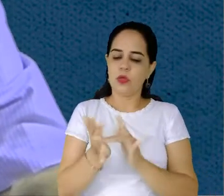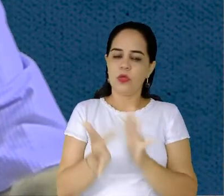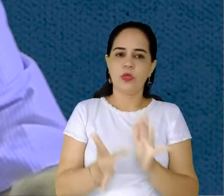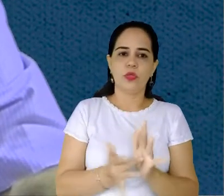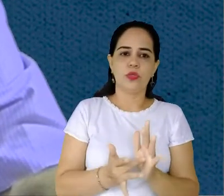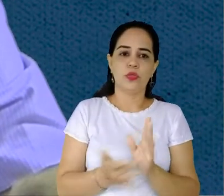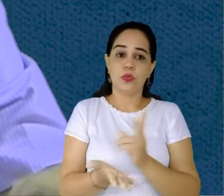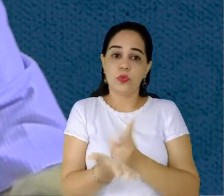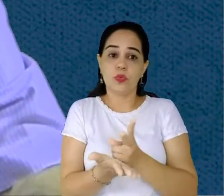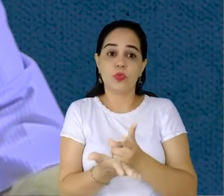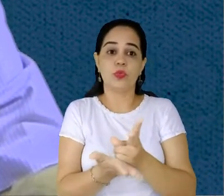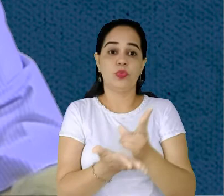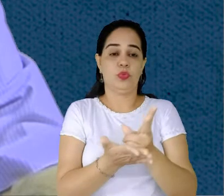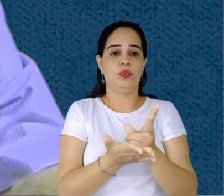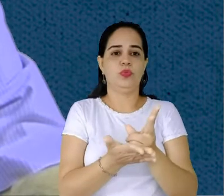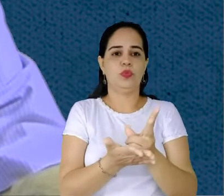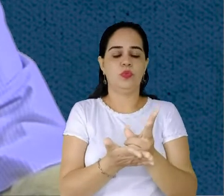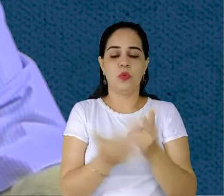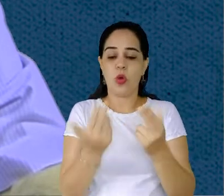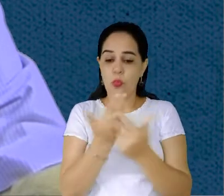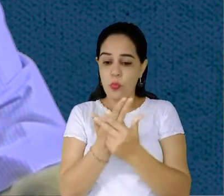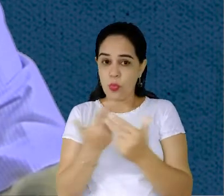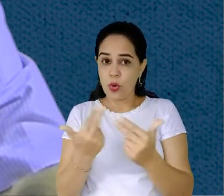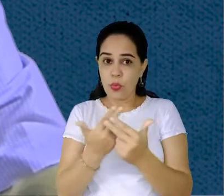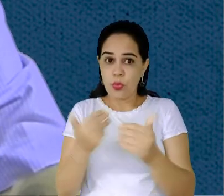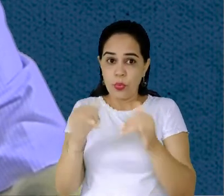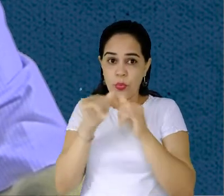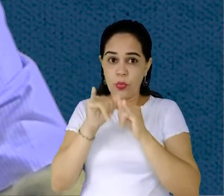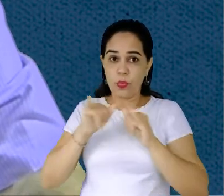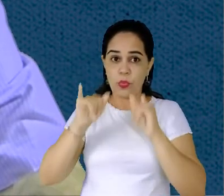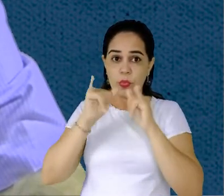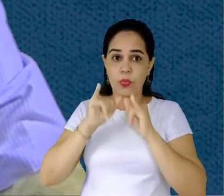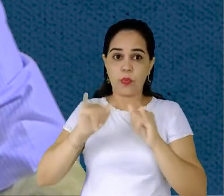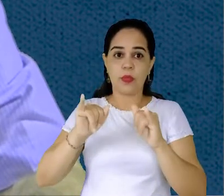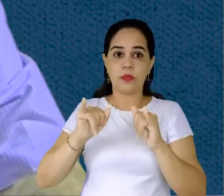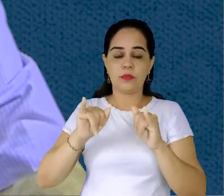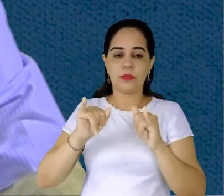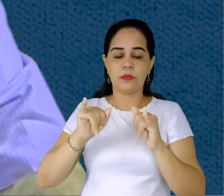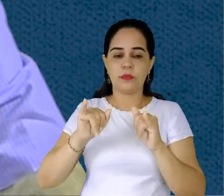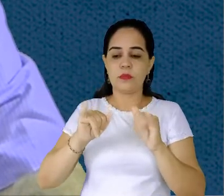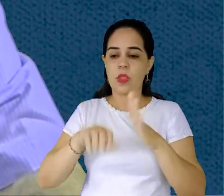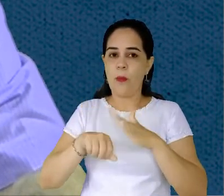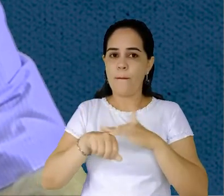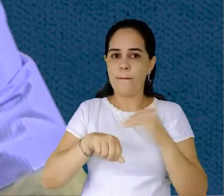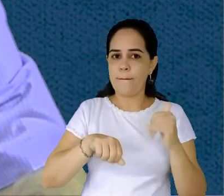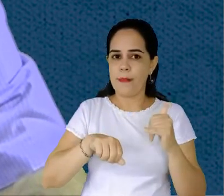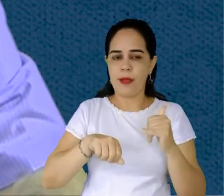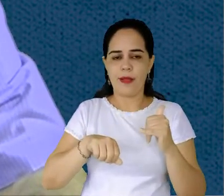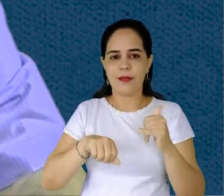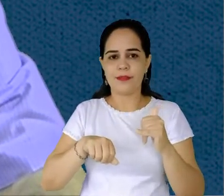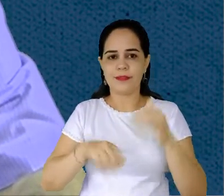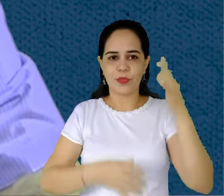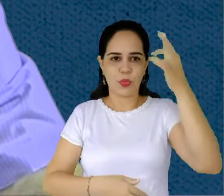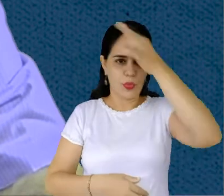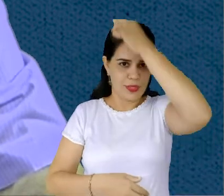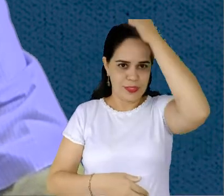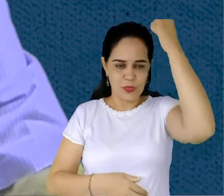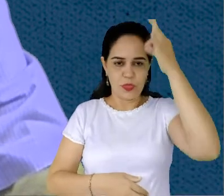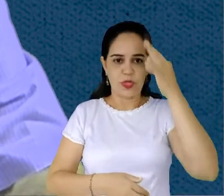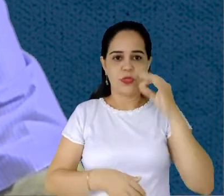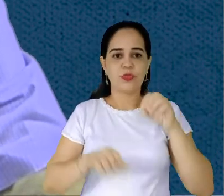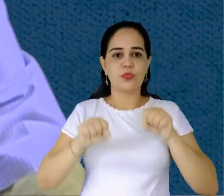E ainda Jesus acrescentou, e estas coisas eu vos digo, mas